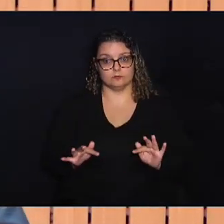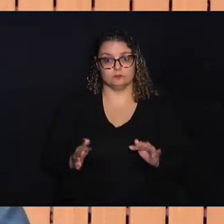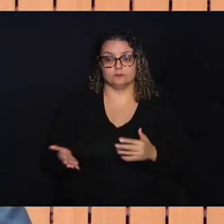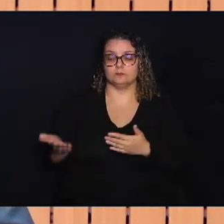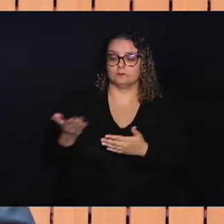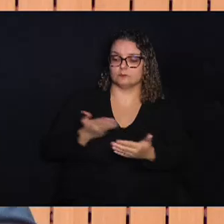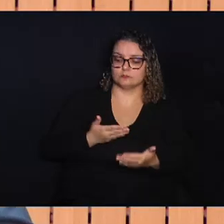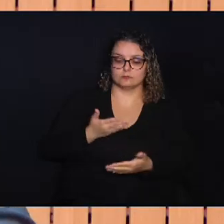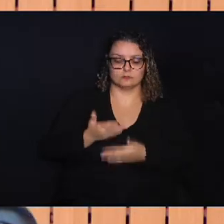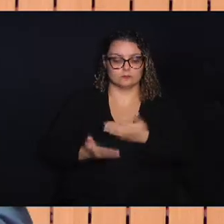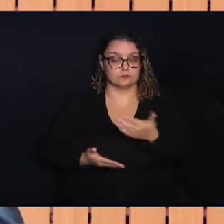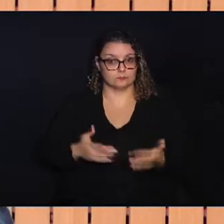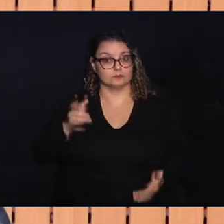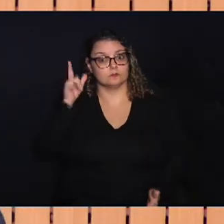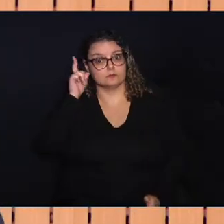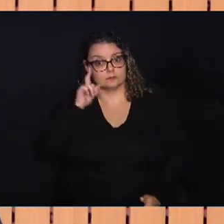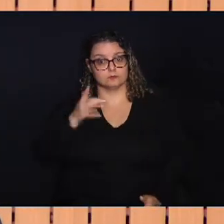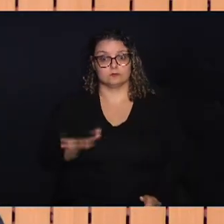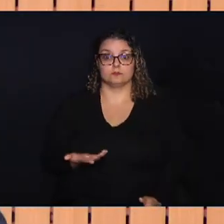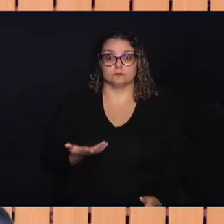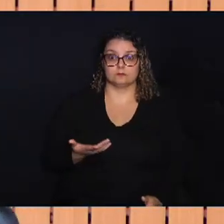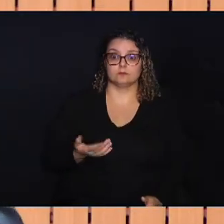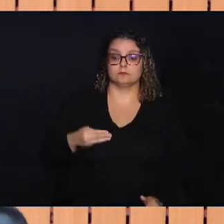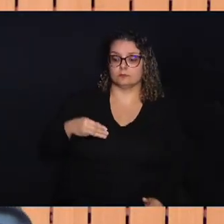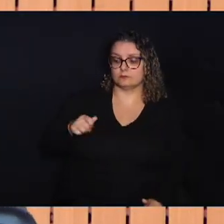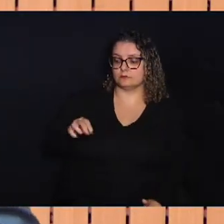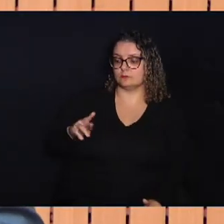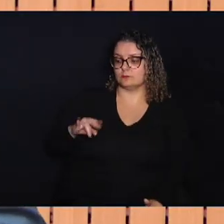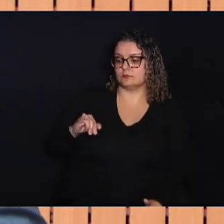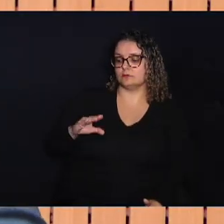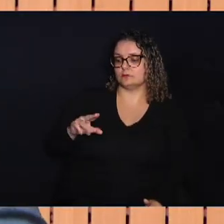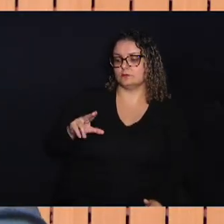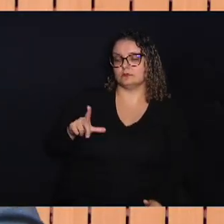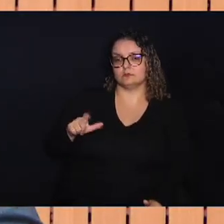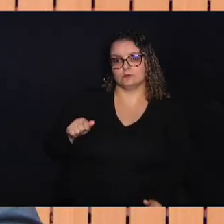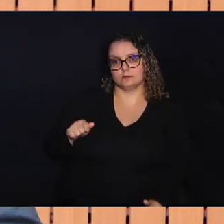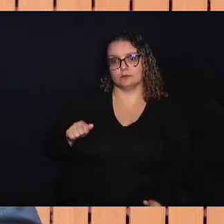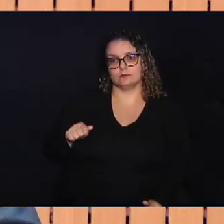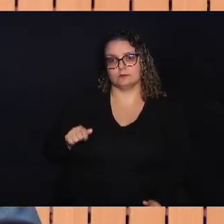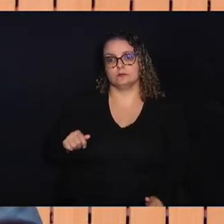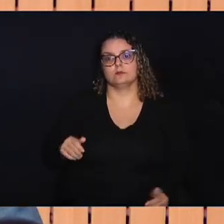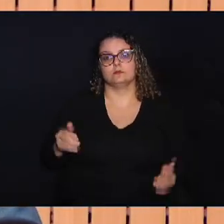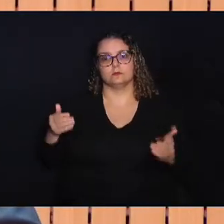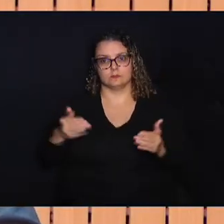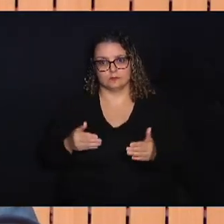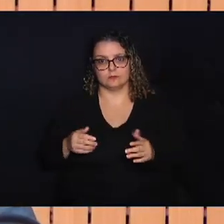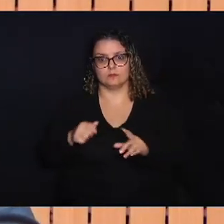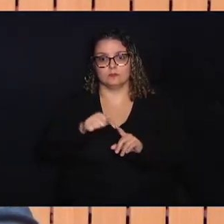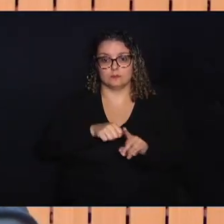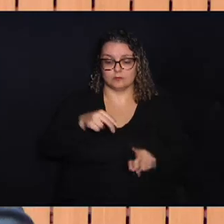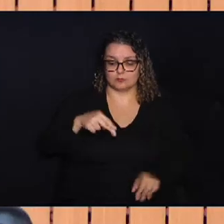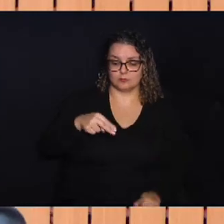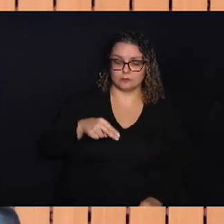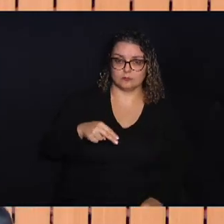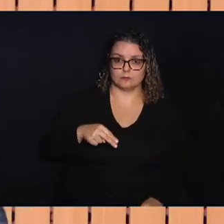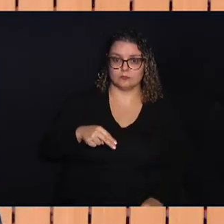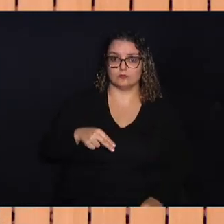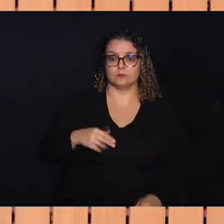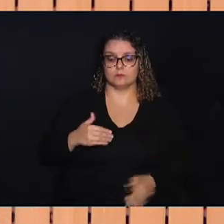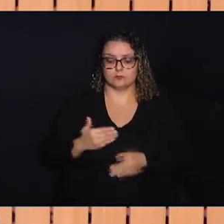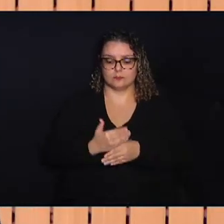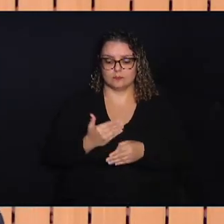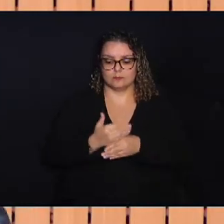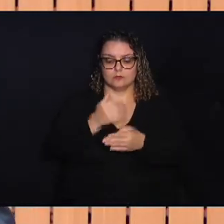mediando e conseguindo essa matrícula para que, agora, em novembro, vai ser construída